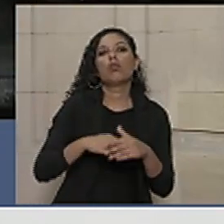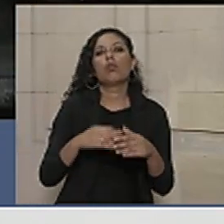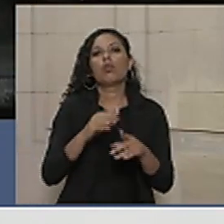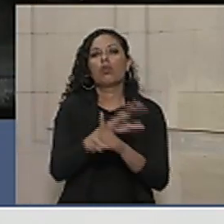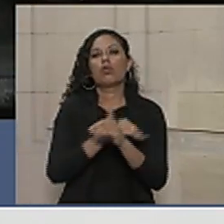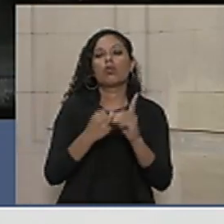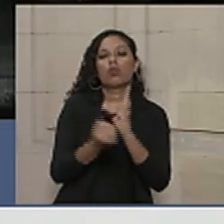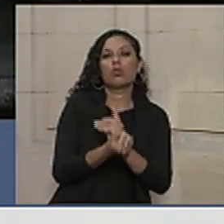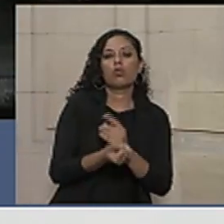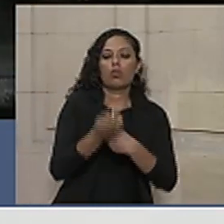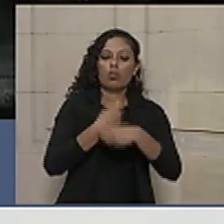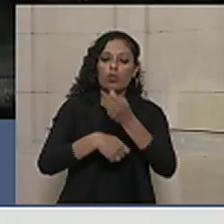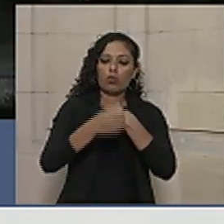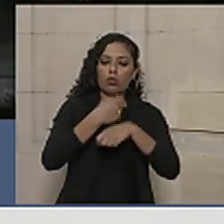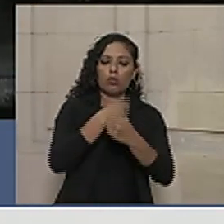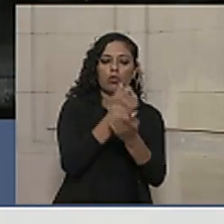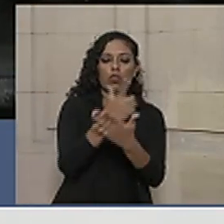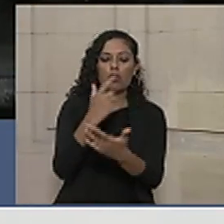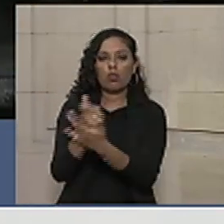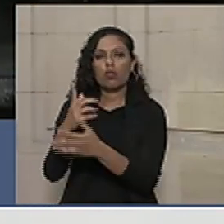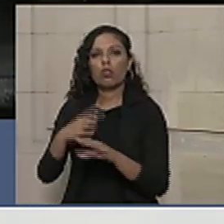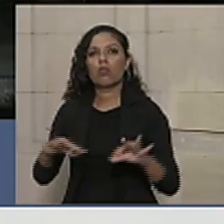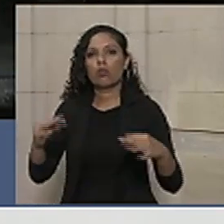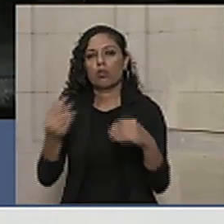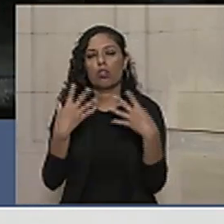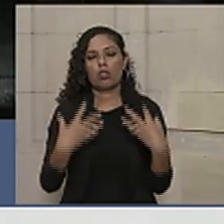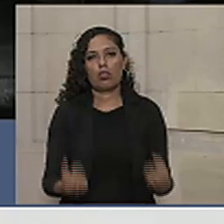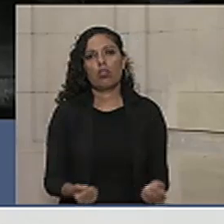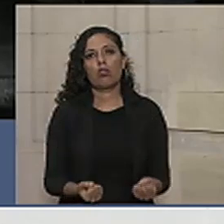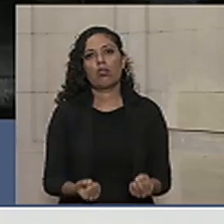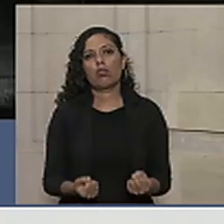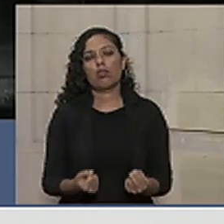social, favorável. Economia, indústria e comércio, favorável.